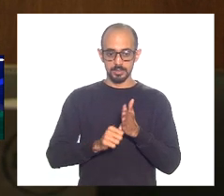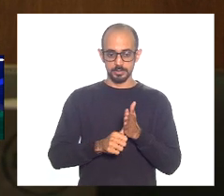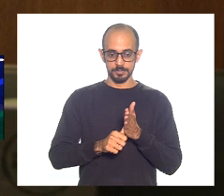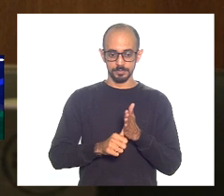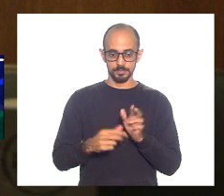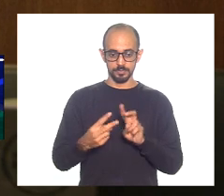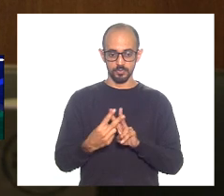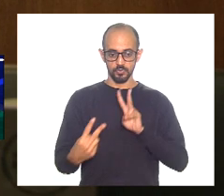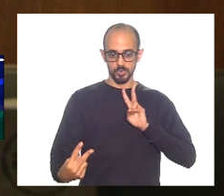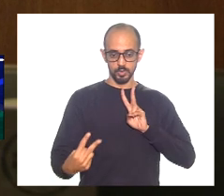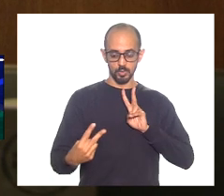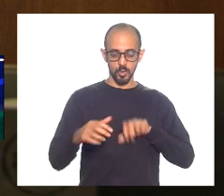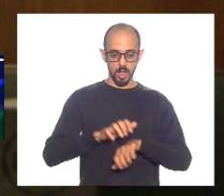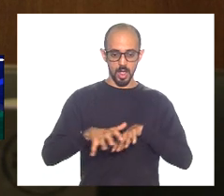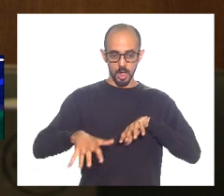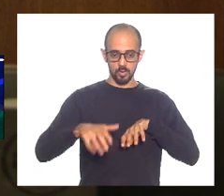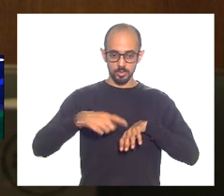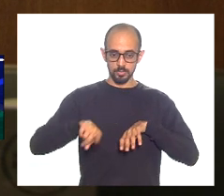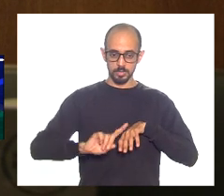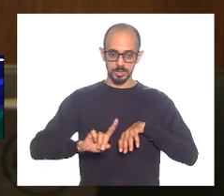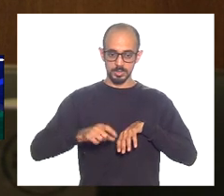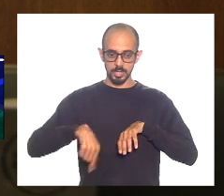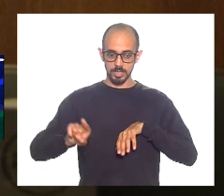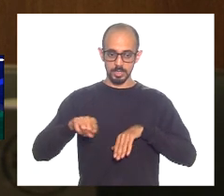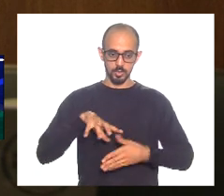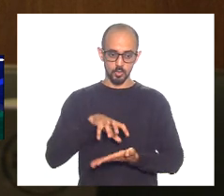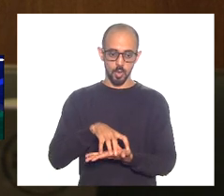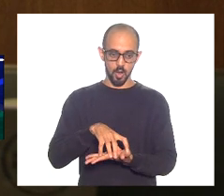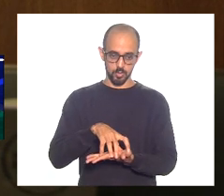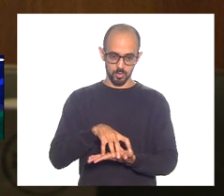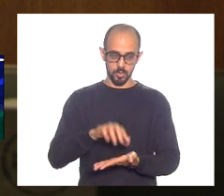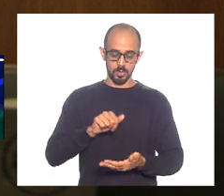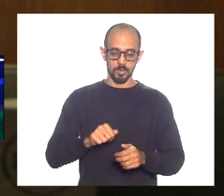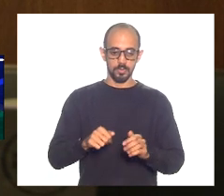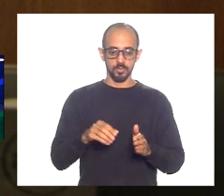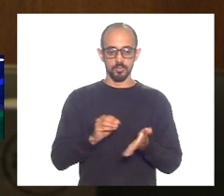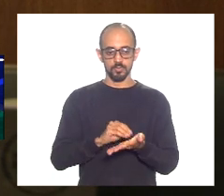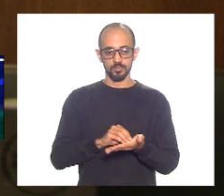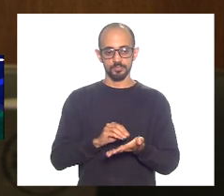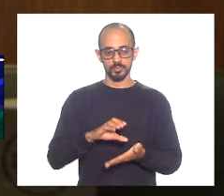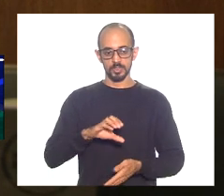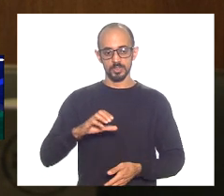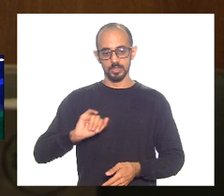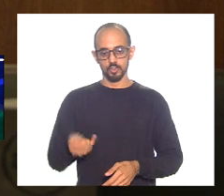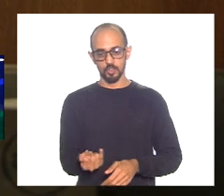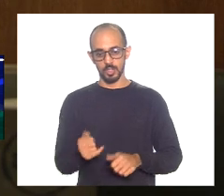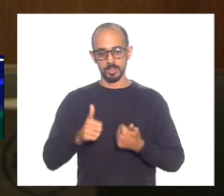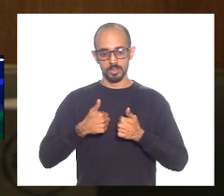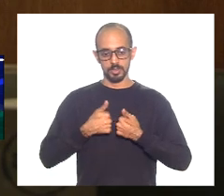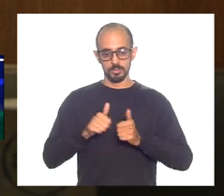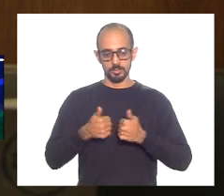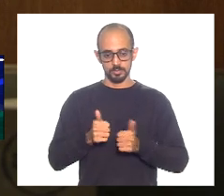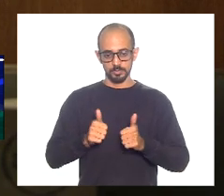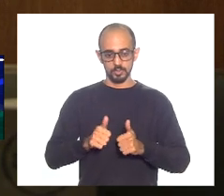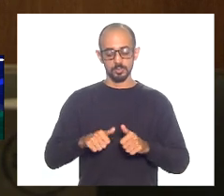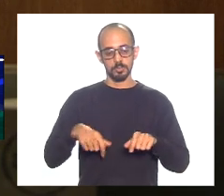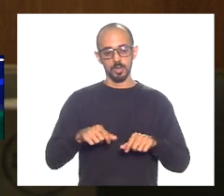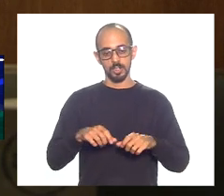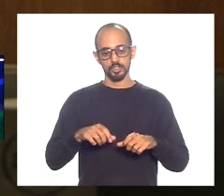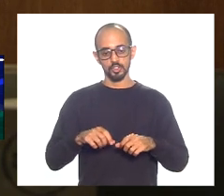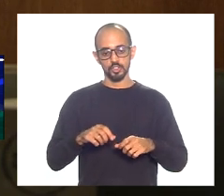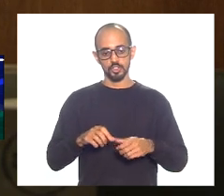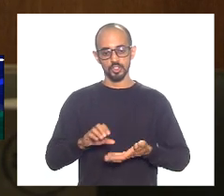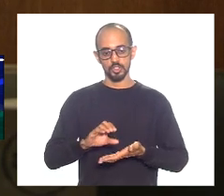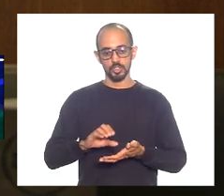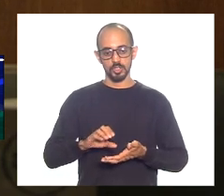ir a uma unidade de atendimento. Pendendo de pareceres das comissões de Constituição e Justiça, de Transporte, Ciência e Tecnologia e Orçamento. Para